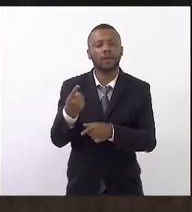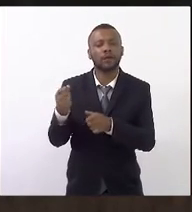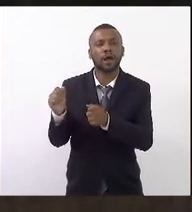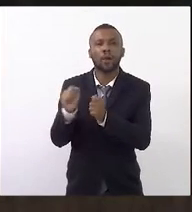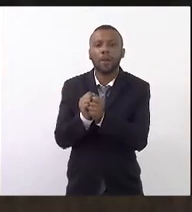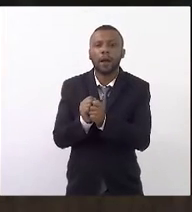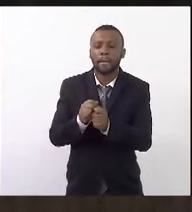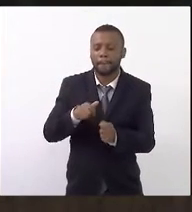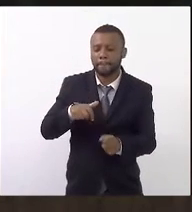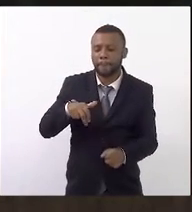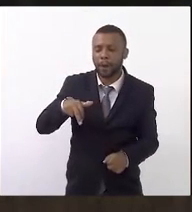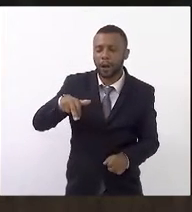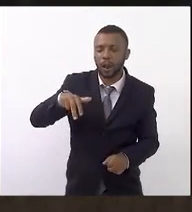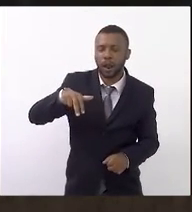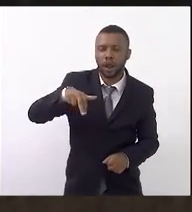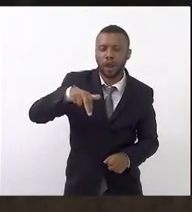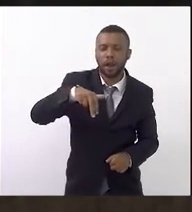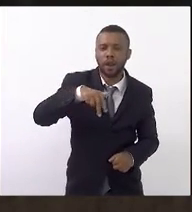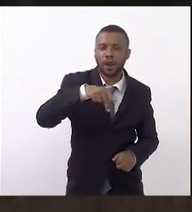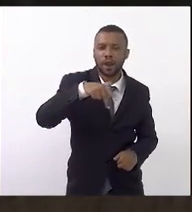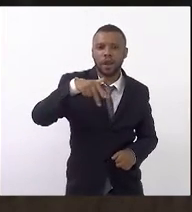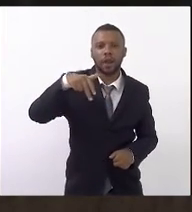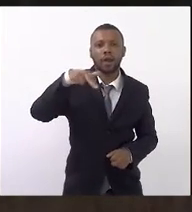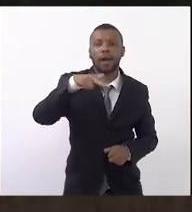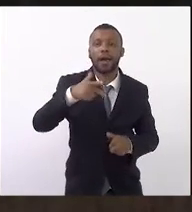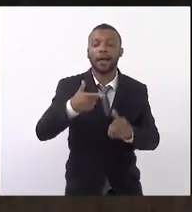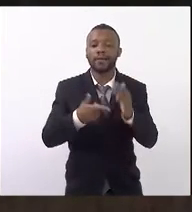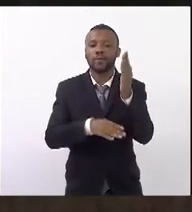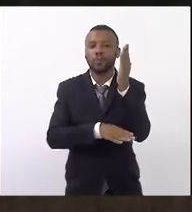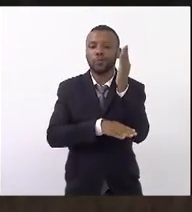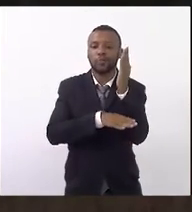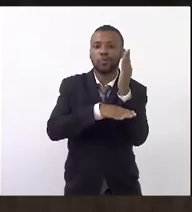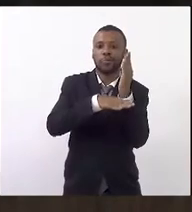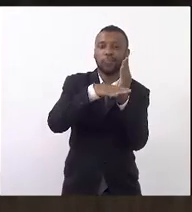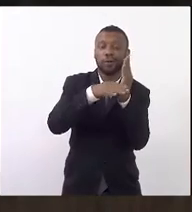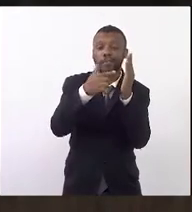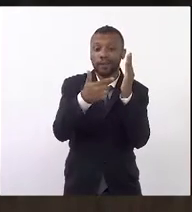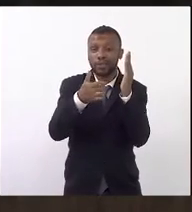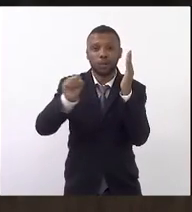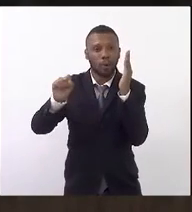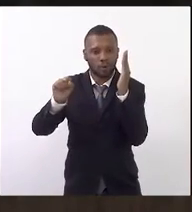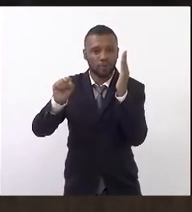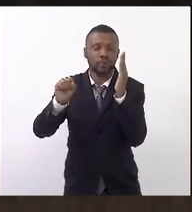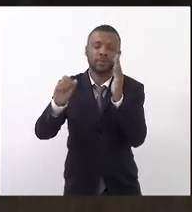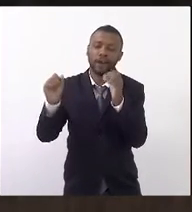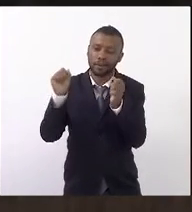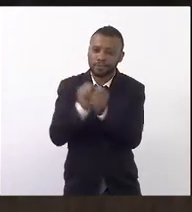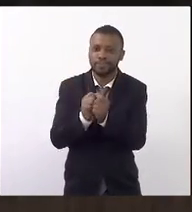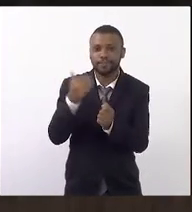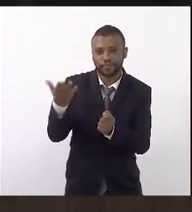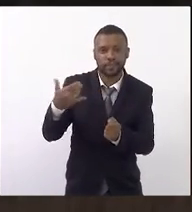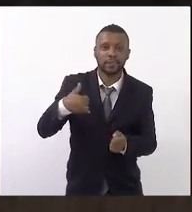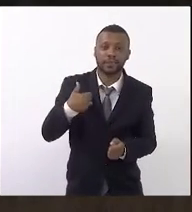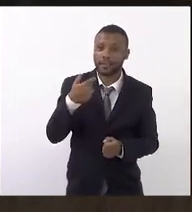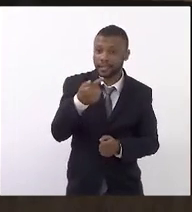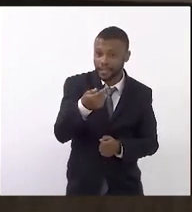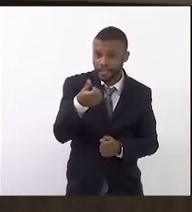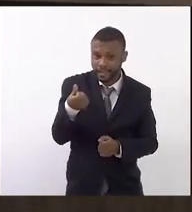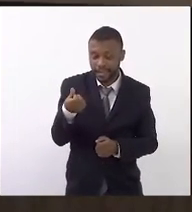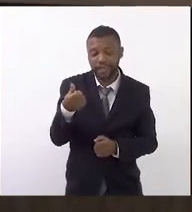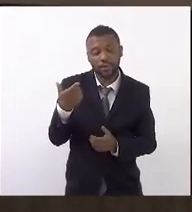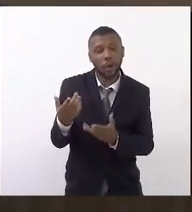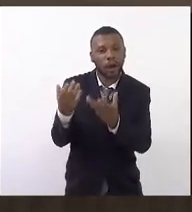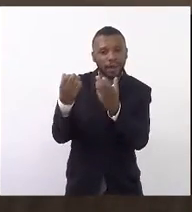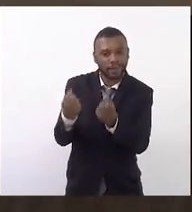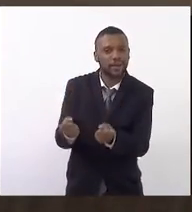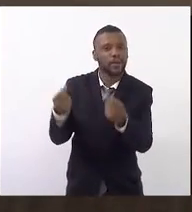o 28º andar. E eu disse a ele que, sendo acompanhando Vossa Excelência, apesar dos meus 76 anos, eu